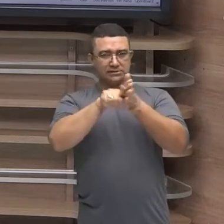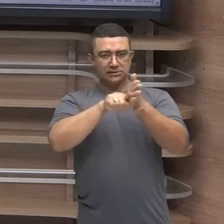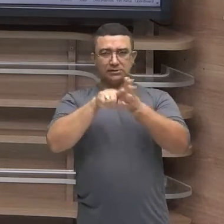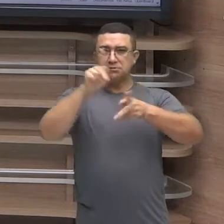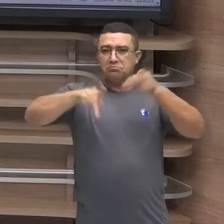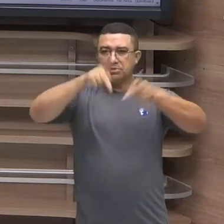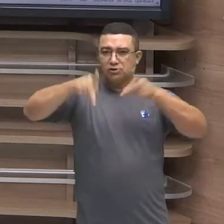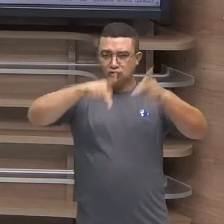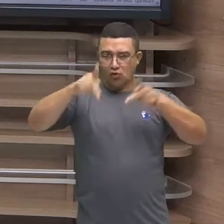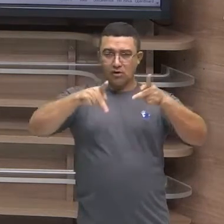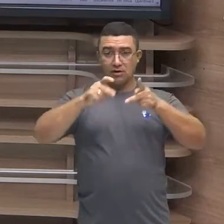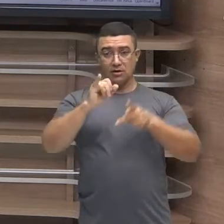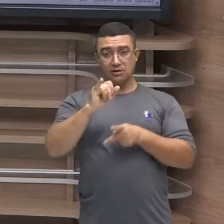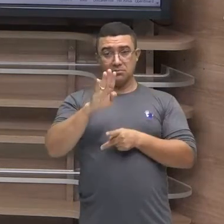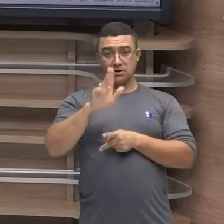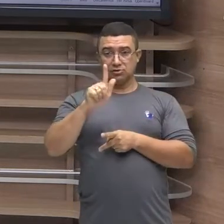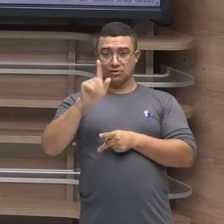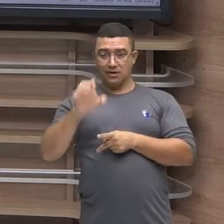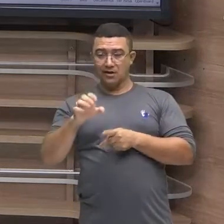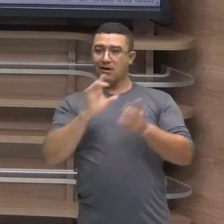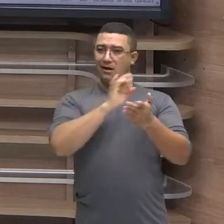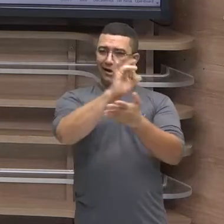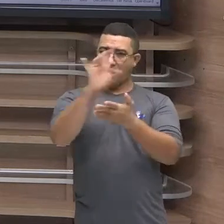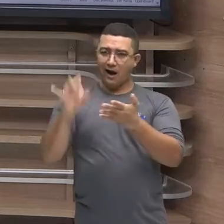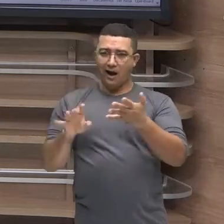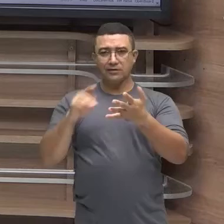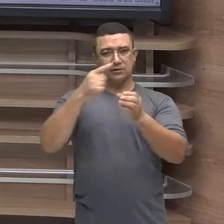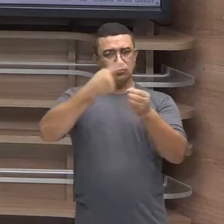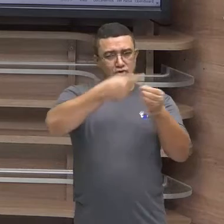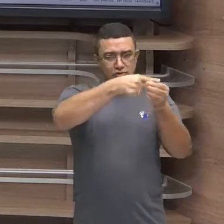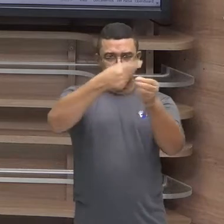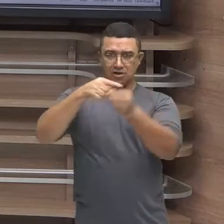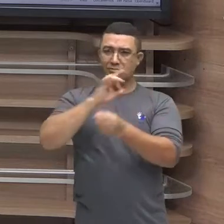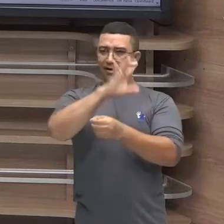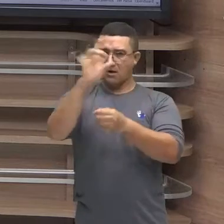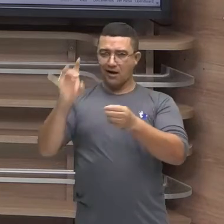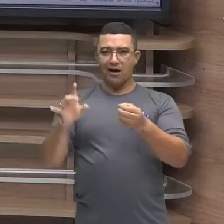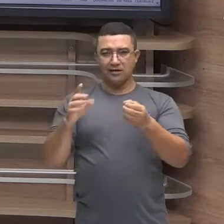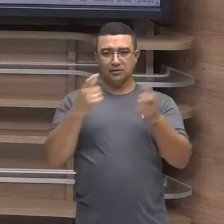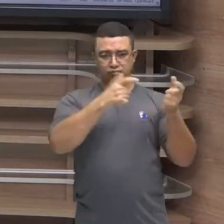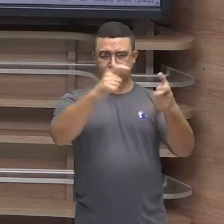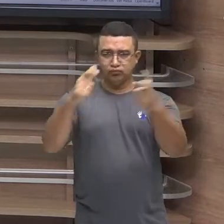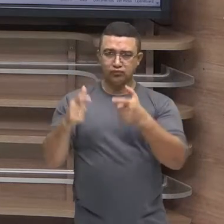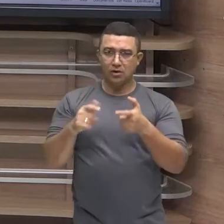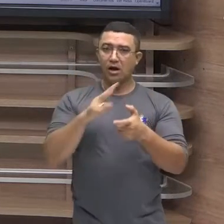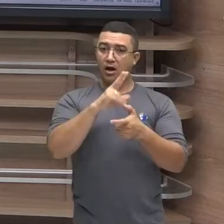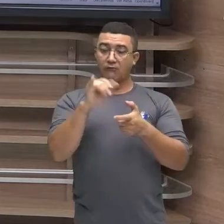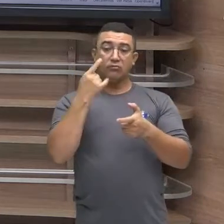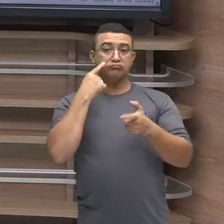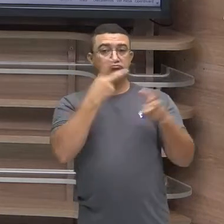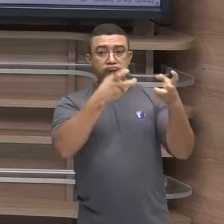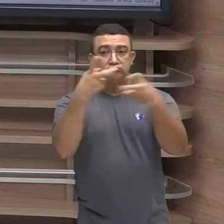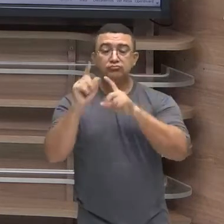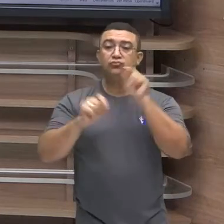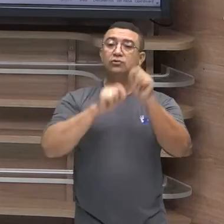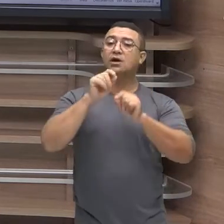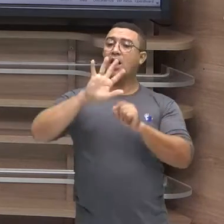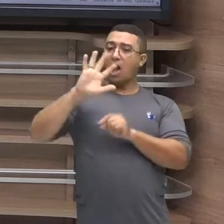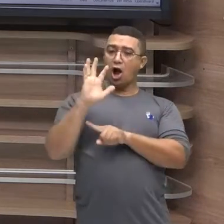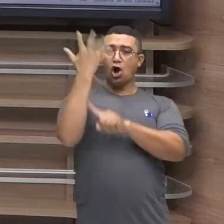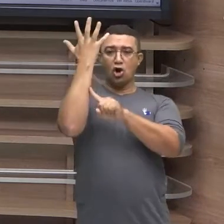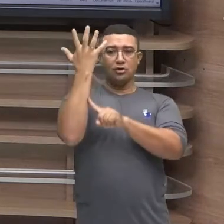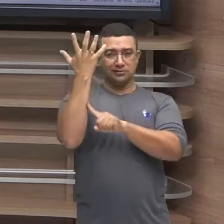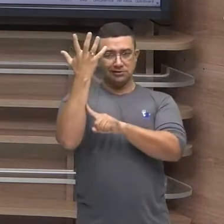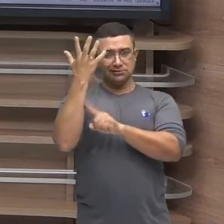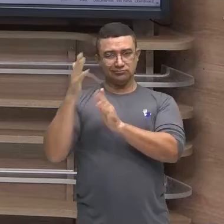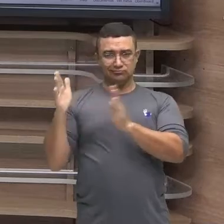consegue fazer esse planejamento, cada município, né, cada cidade vai ali observar o que vem acontecendo